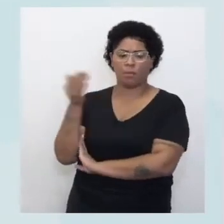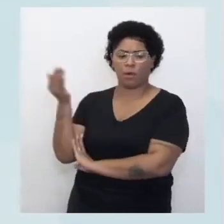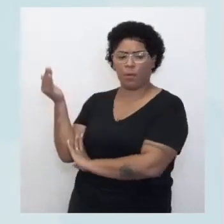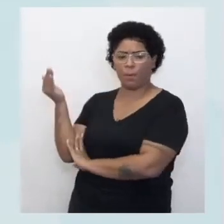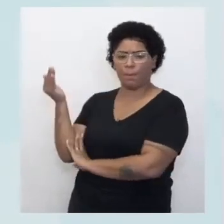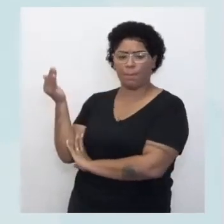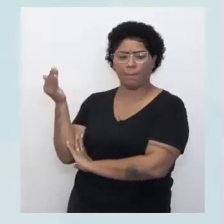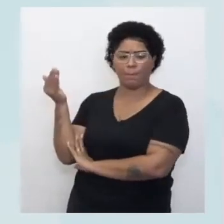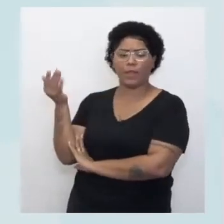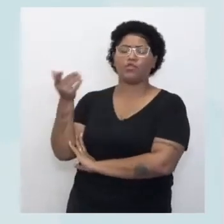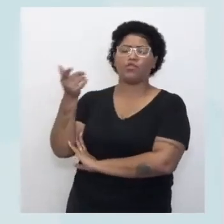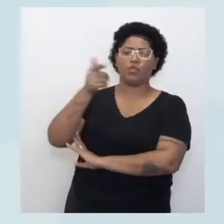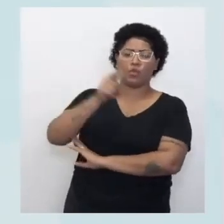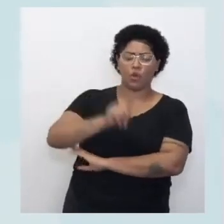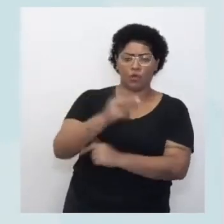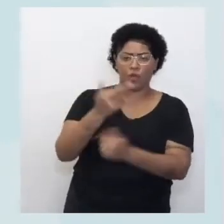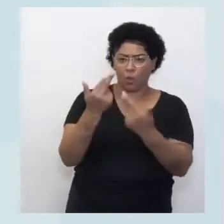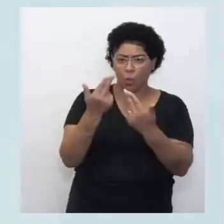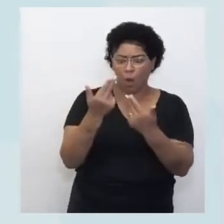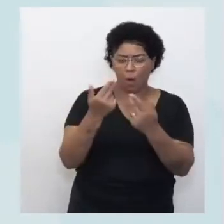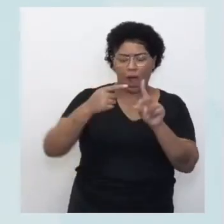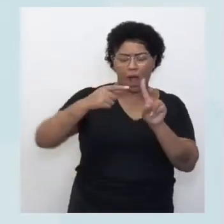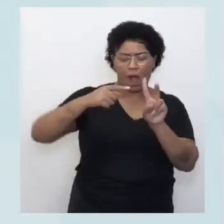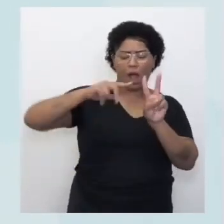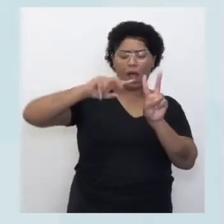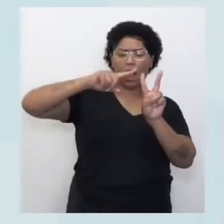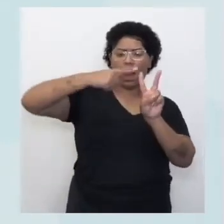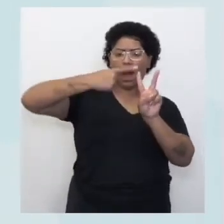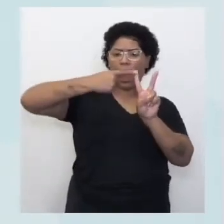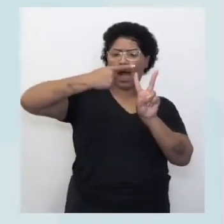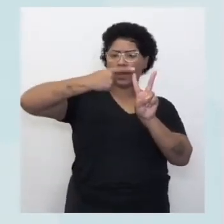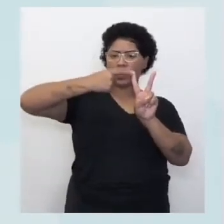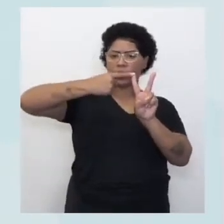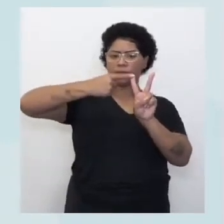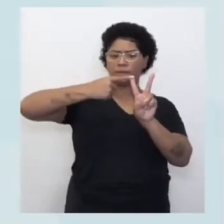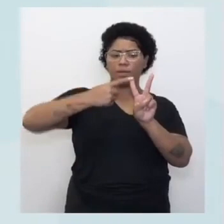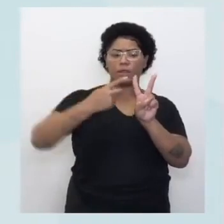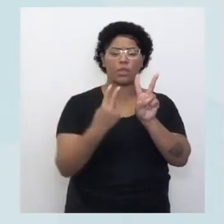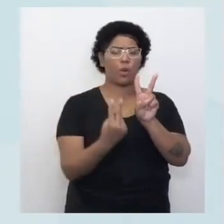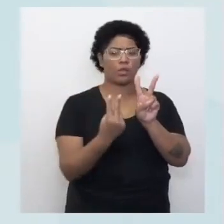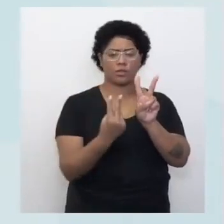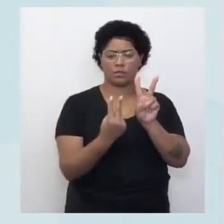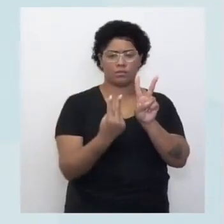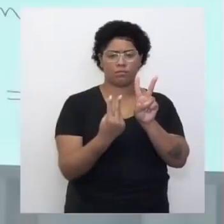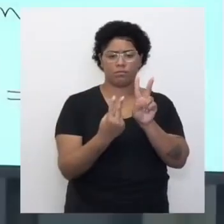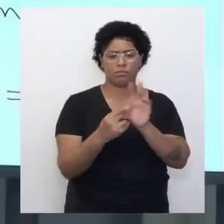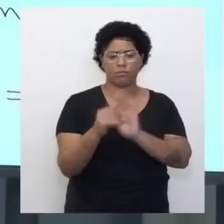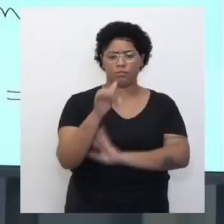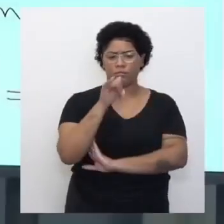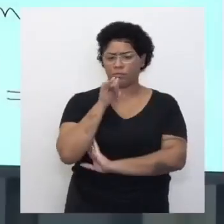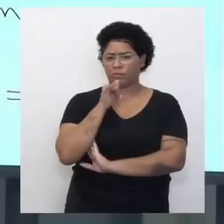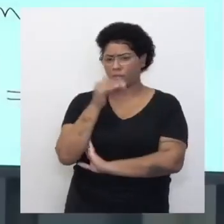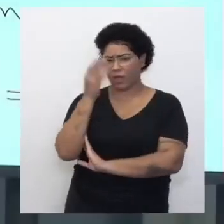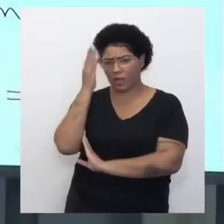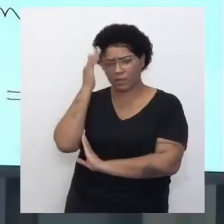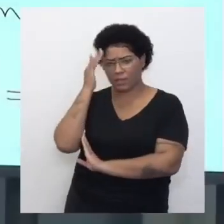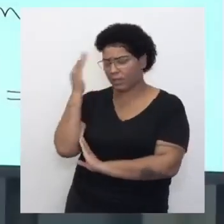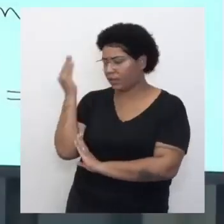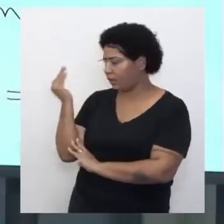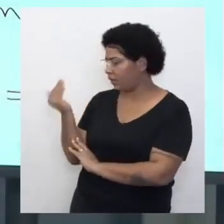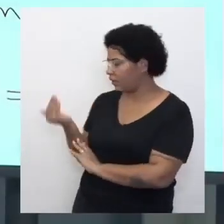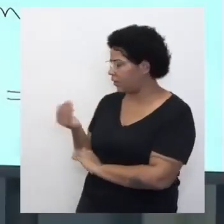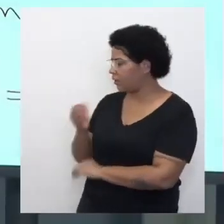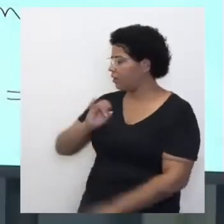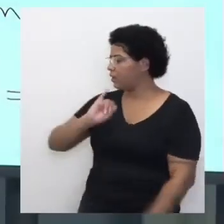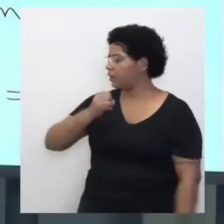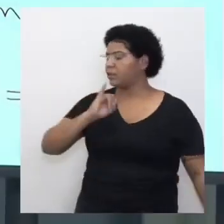multiplicar pela mesma raiz, 1 mais 1, 2. Ah, agora você está começando a entender?